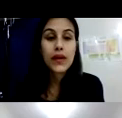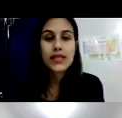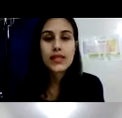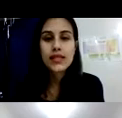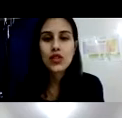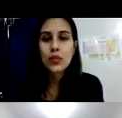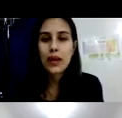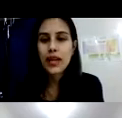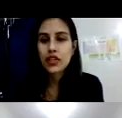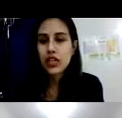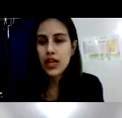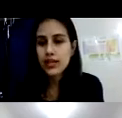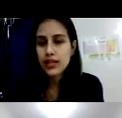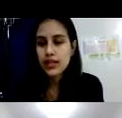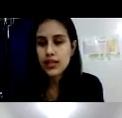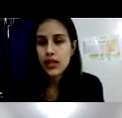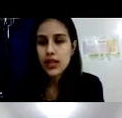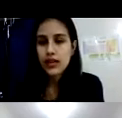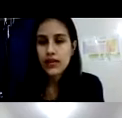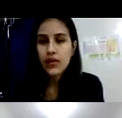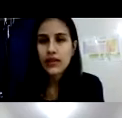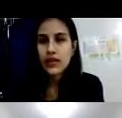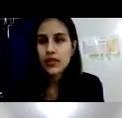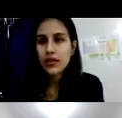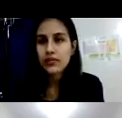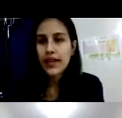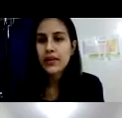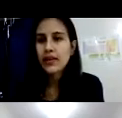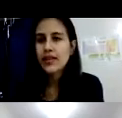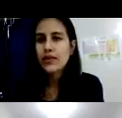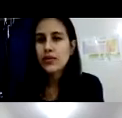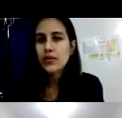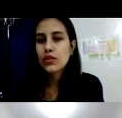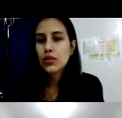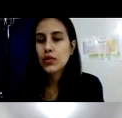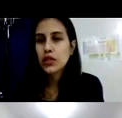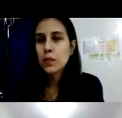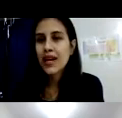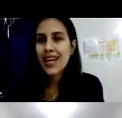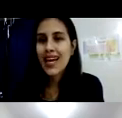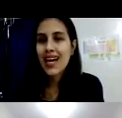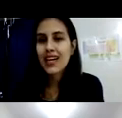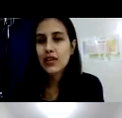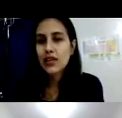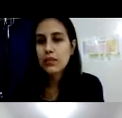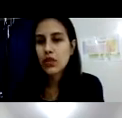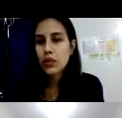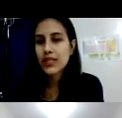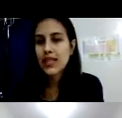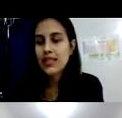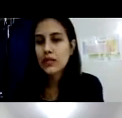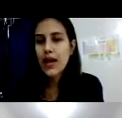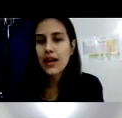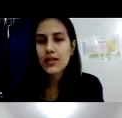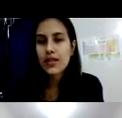prefiro esses assim de parede que esses que vão até no chão, tá? Porque às vezes o idoso pode embaralhar e